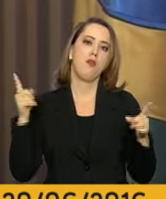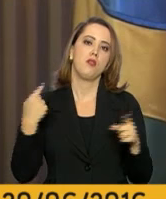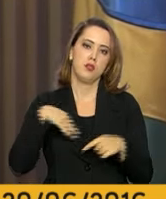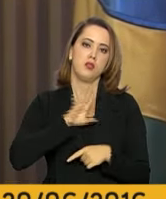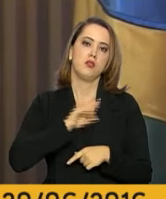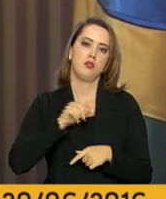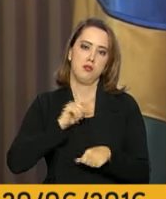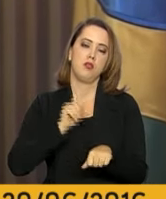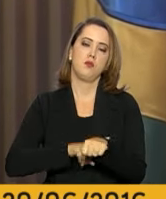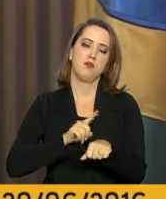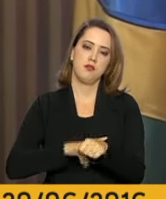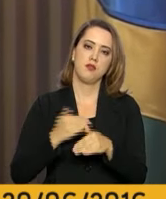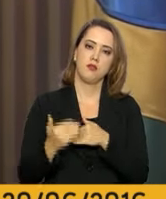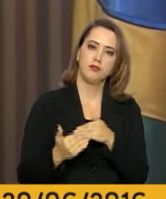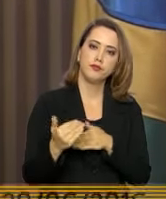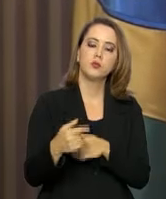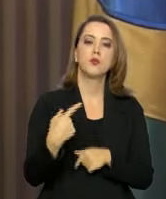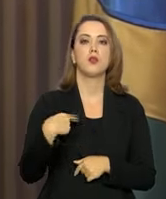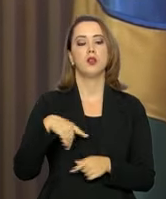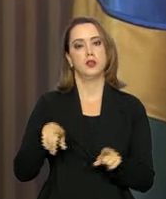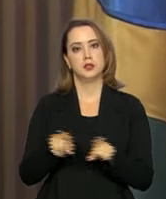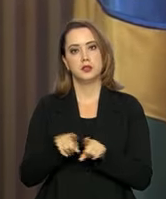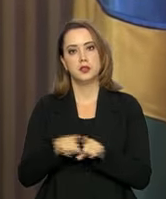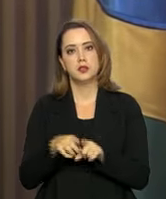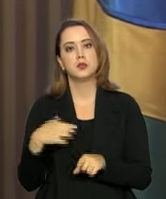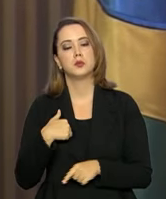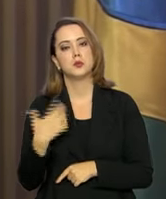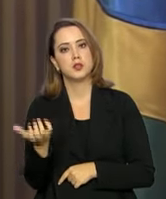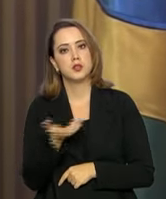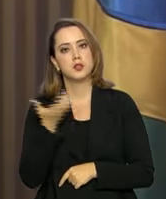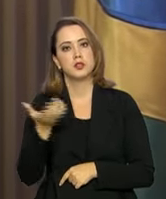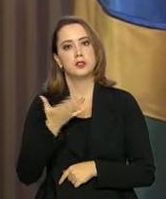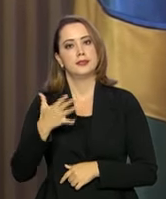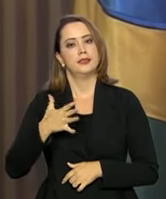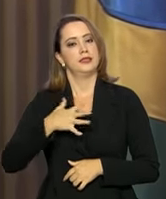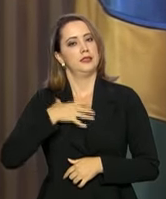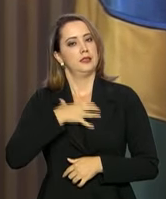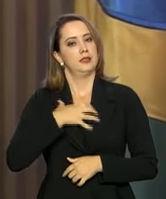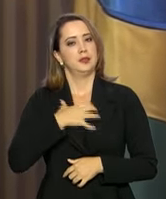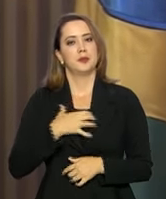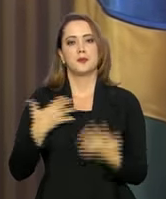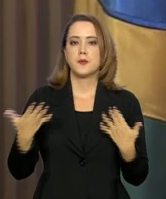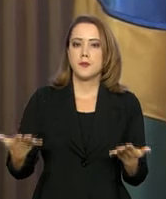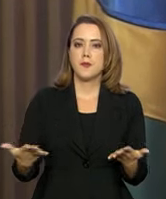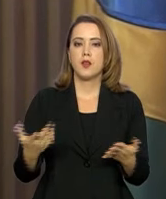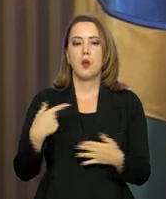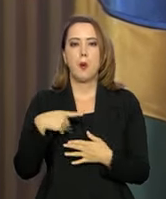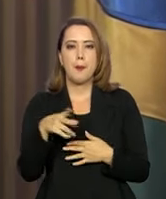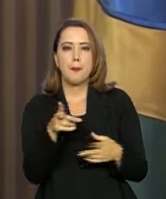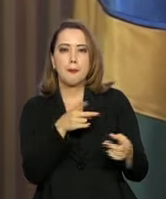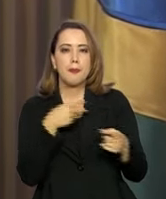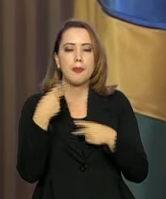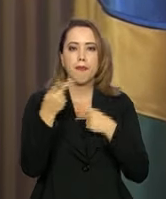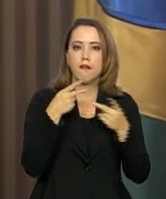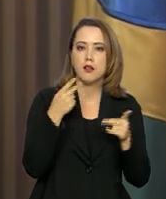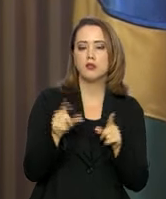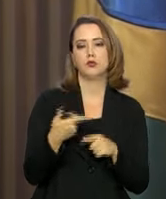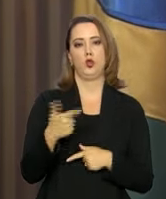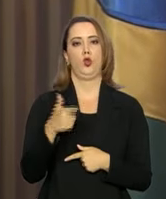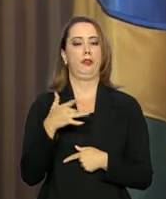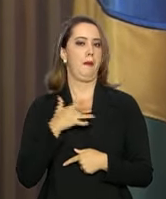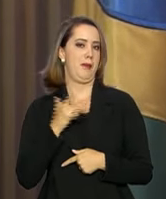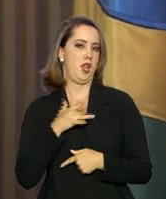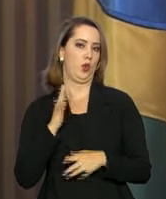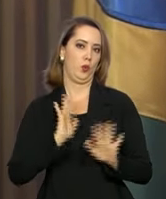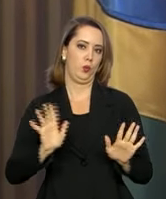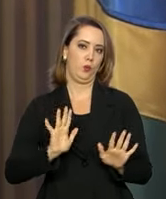tempo para isso e ademais disso eu quero eh regozijar pelas expressões daqueles que disseram olha não vamos ter medo vamos